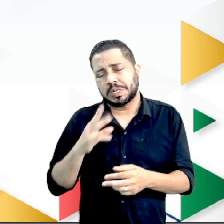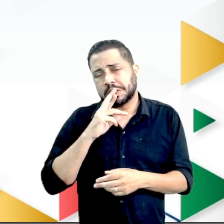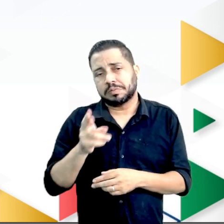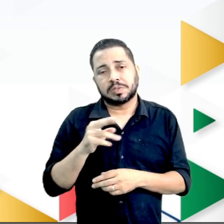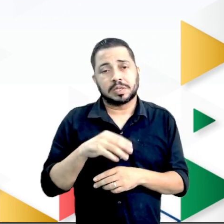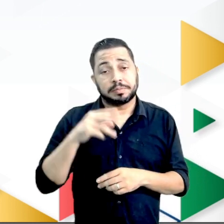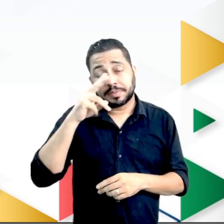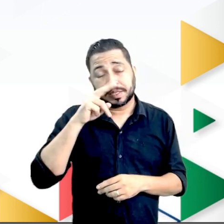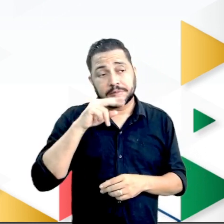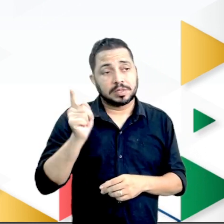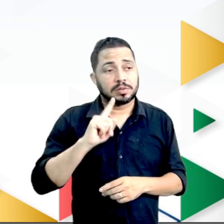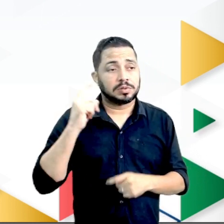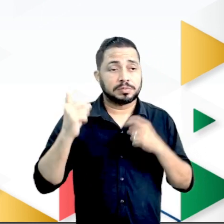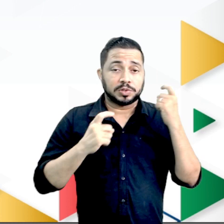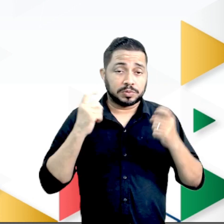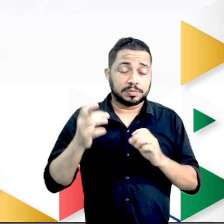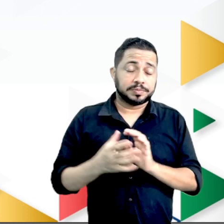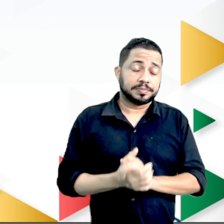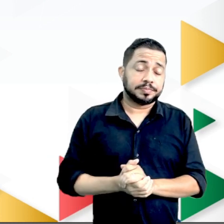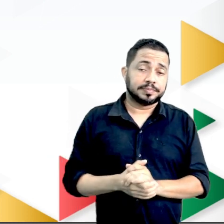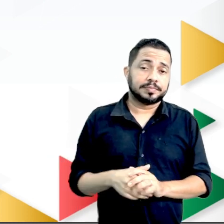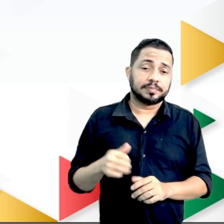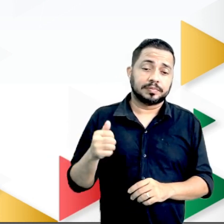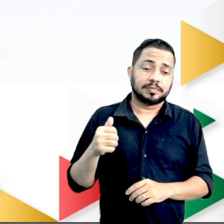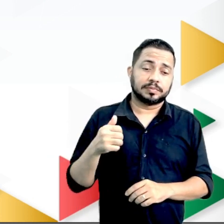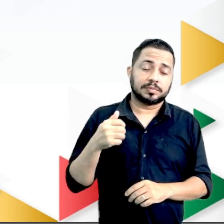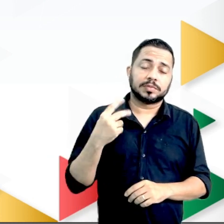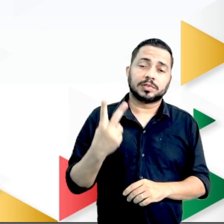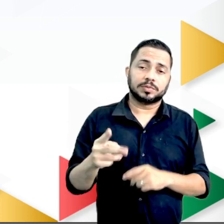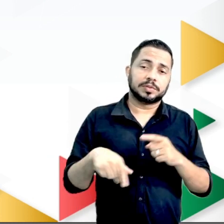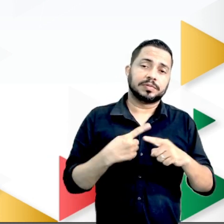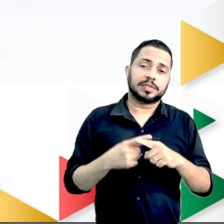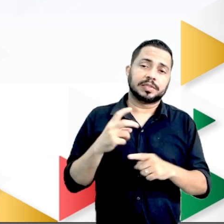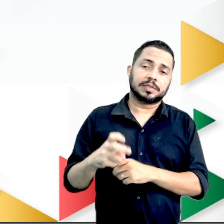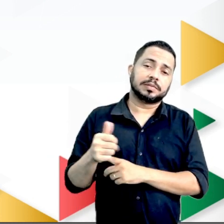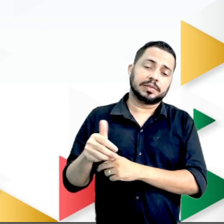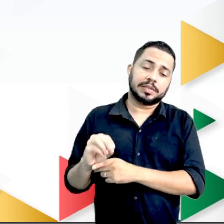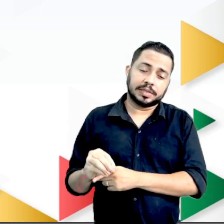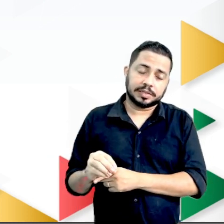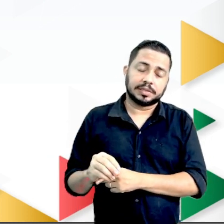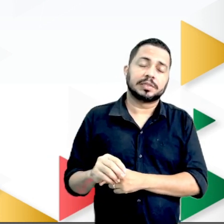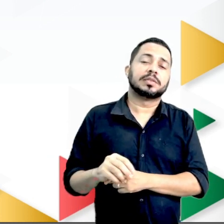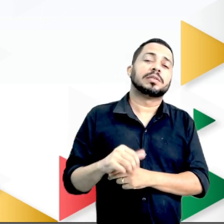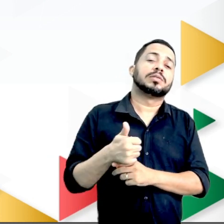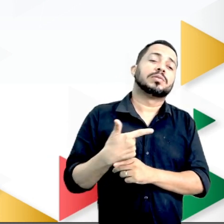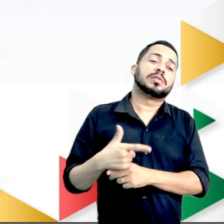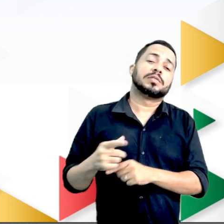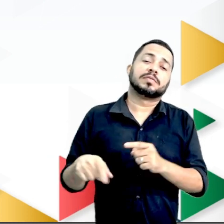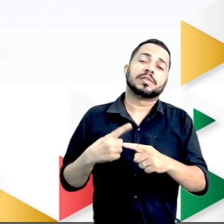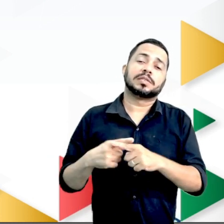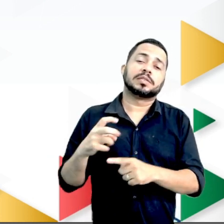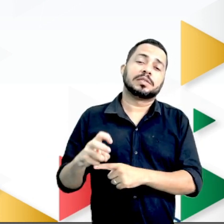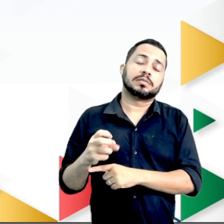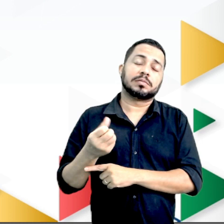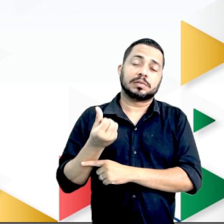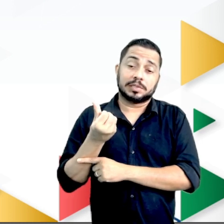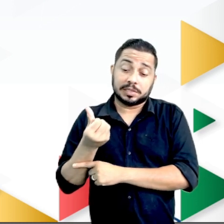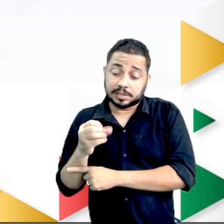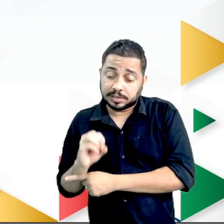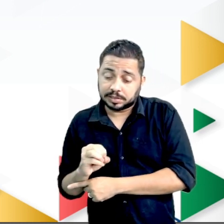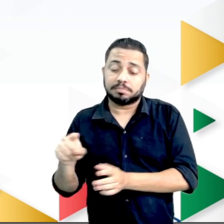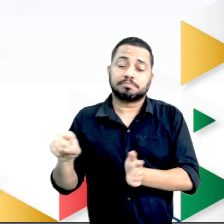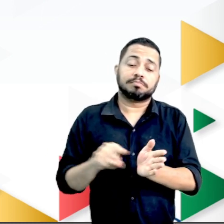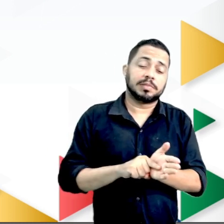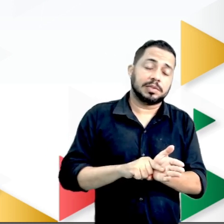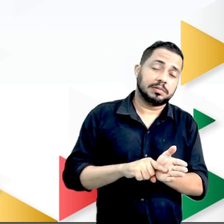mesma, não se preocupa. 2 vezes 5 dá 10, 12 vezes 5 dá 60,